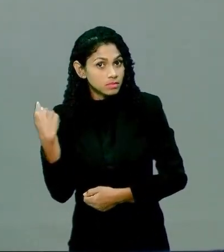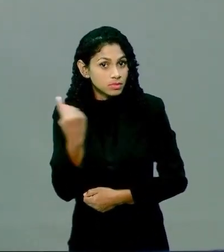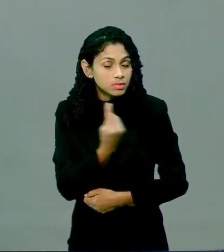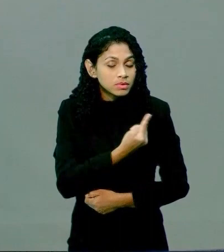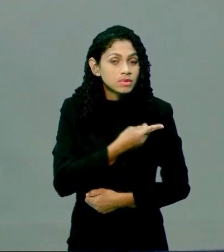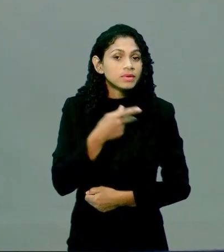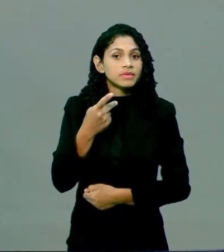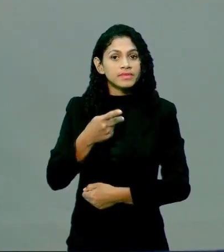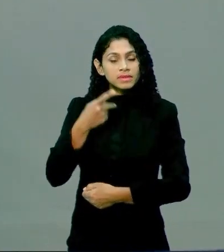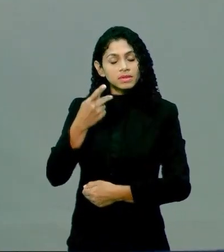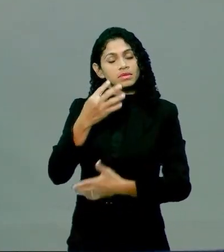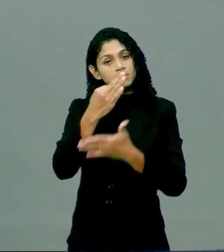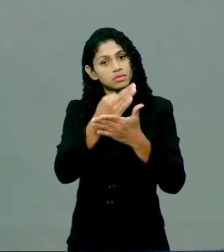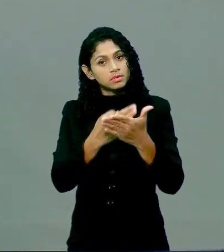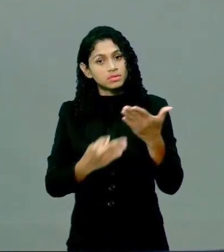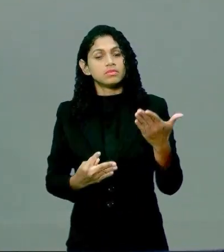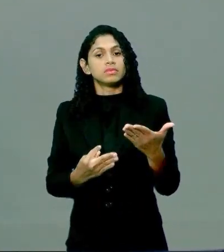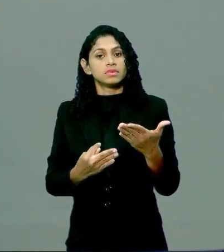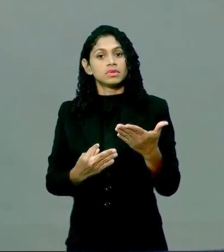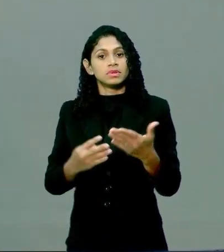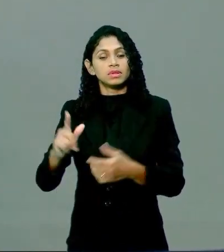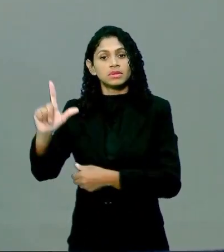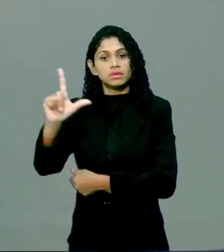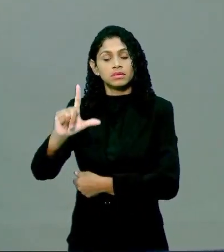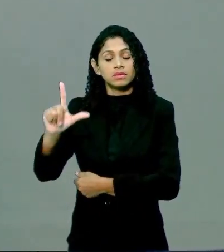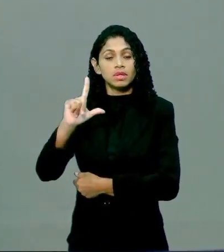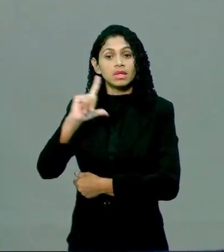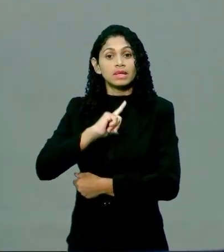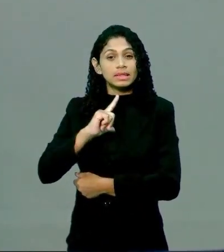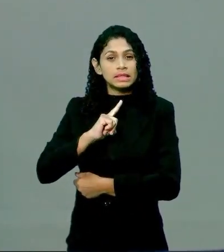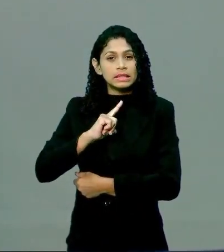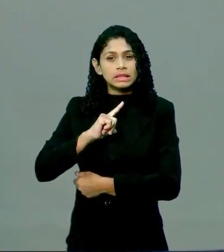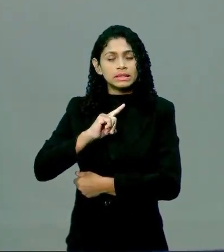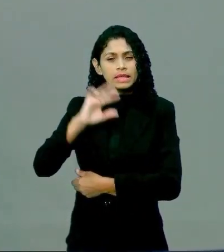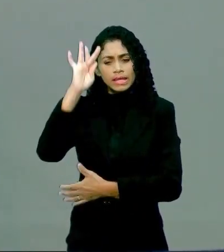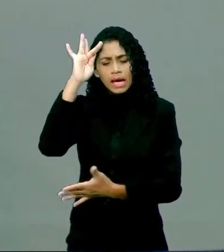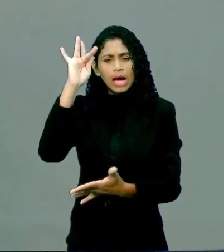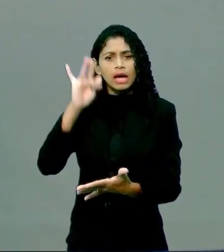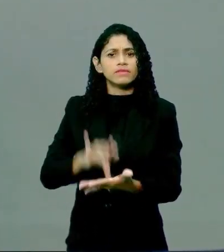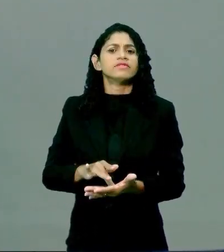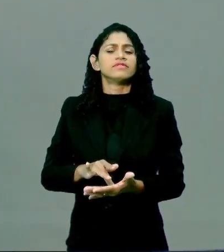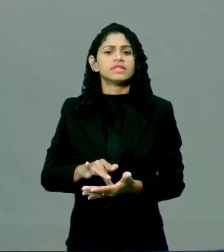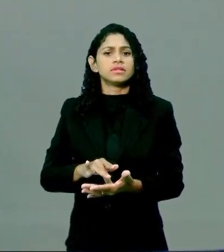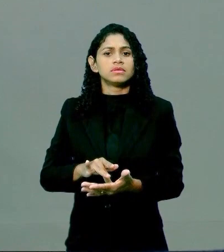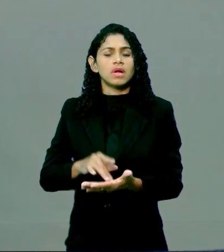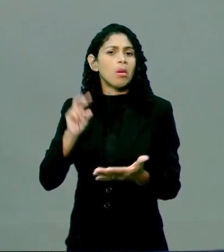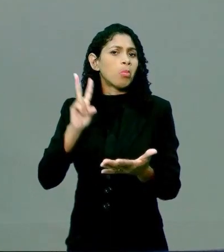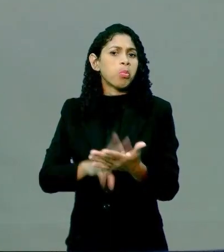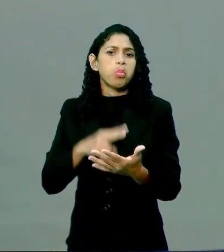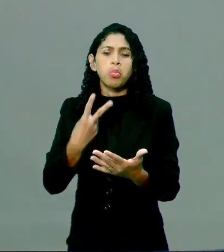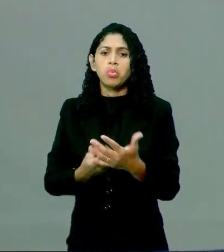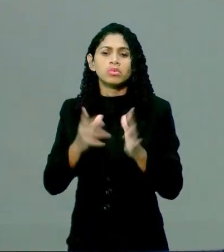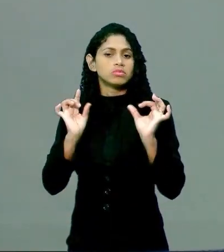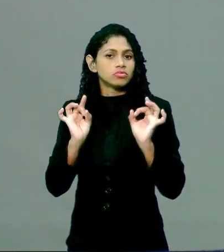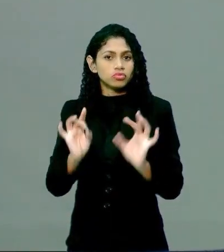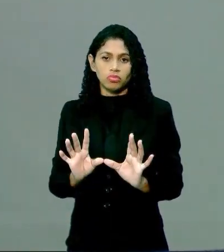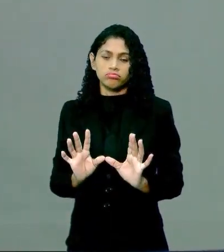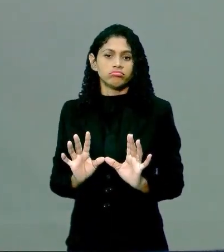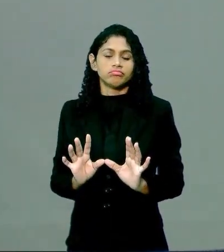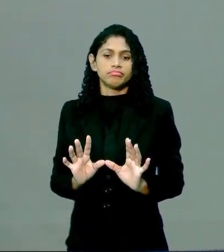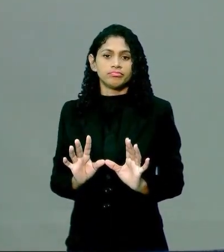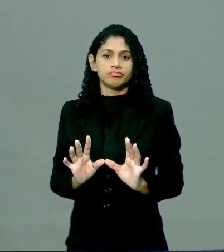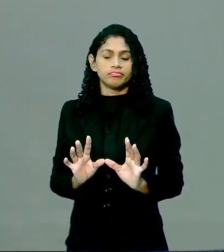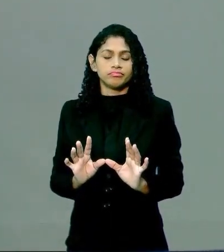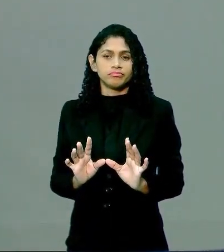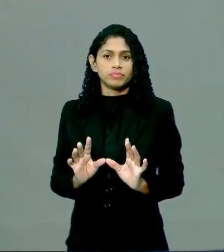não literário, eu tenho a realidade somente traduzida, tá? O que seria essa realidade somente traduzida? Aconteceu,